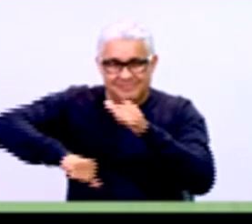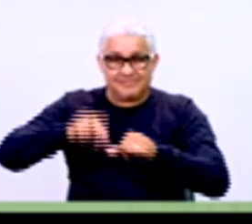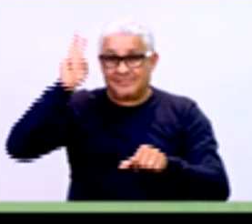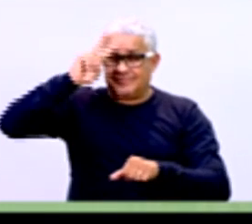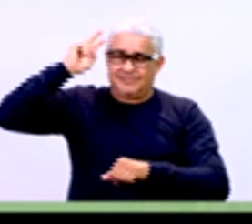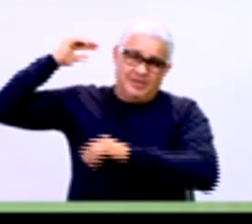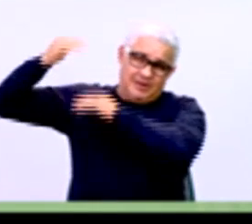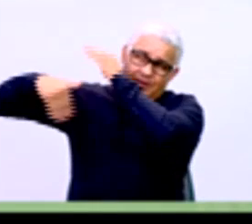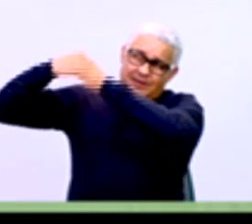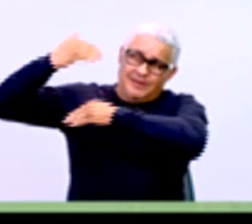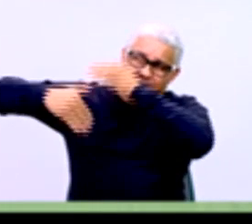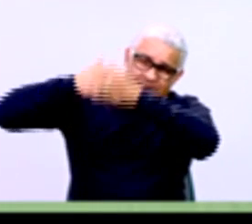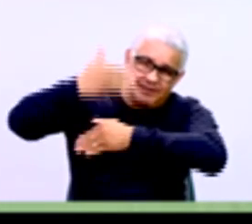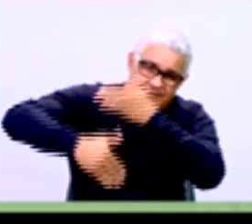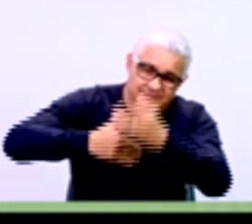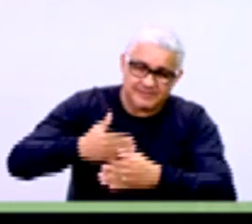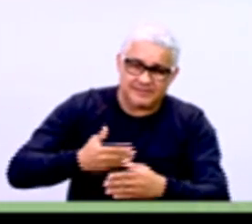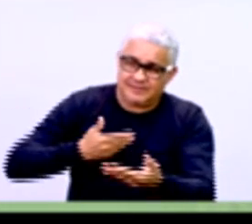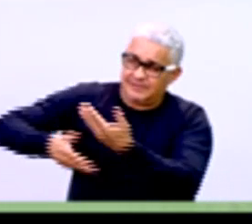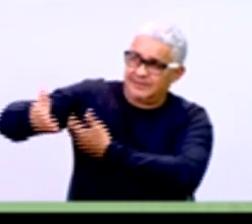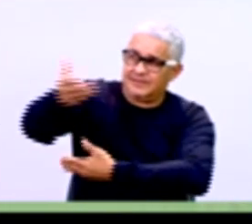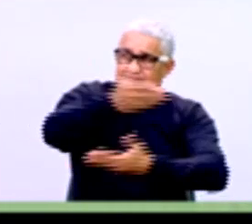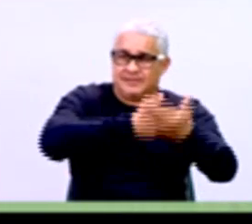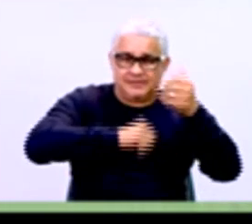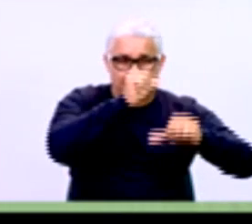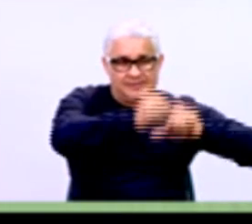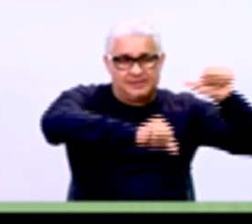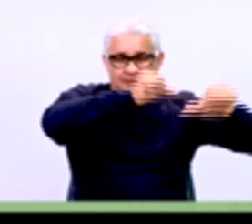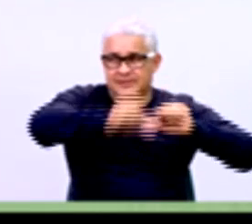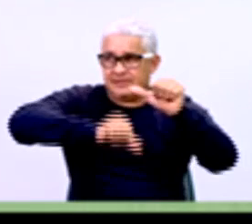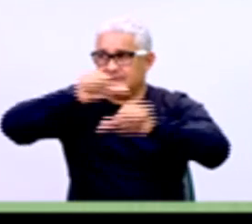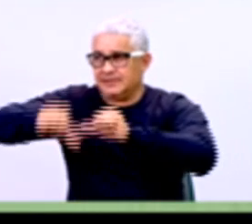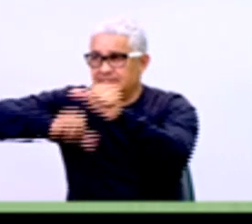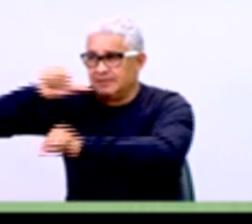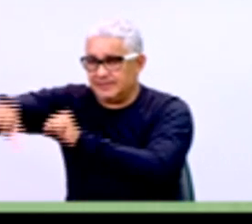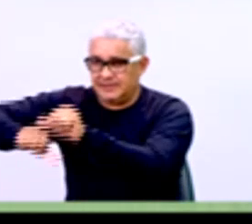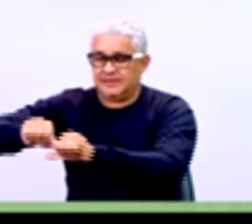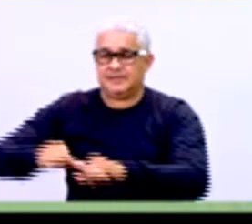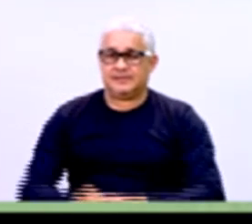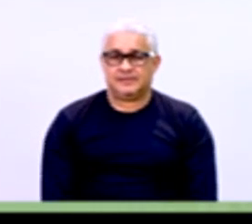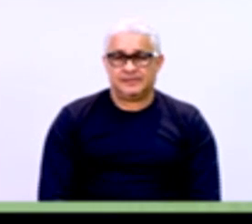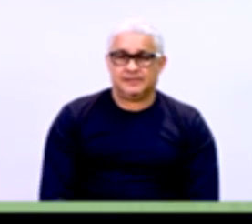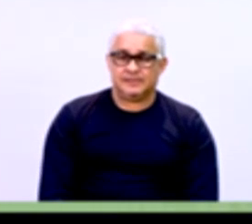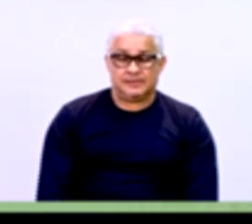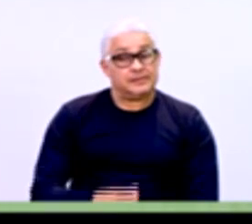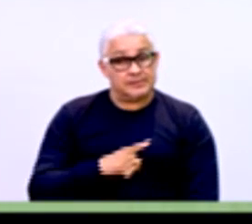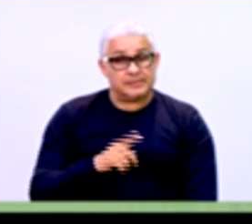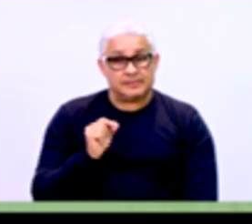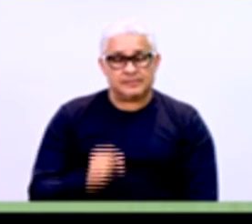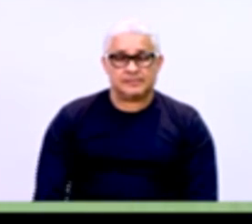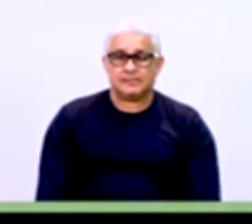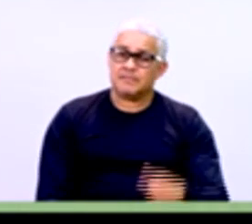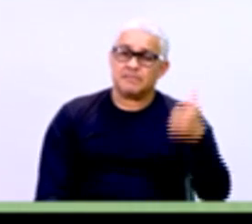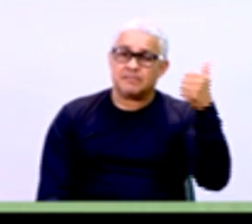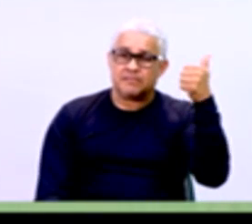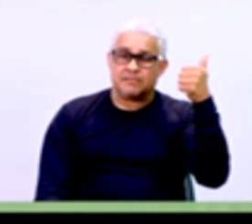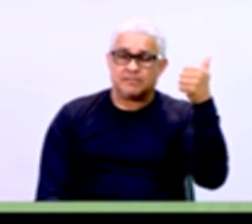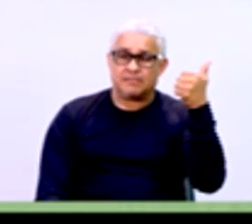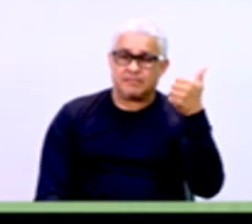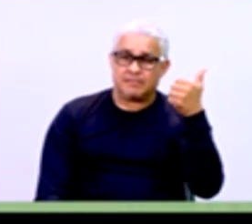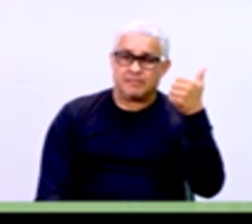história, essa relação foi sendo moldada, foi sendo modificada. E aí nós temos, num primeiro